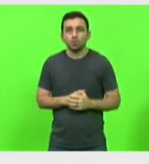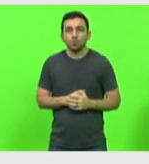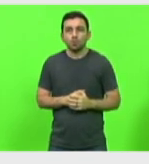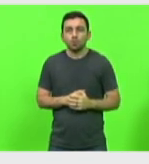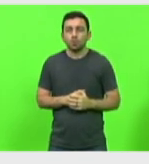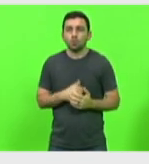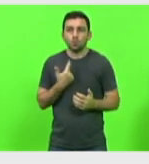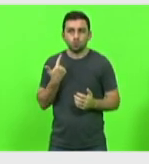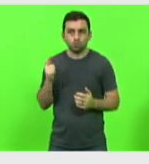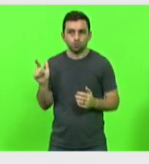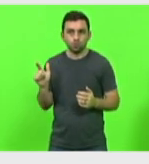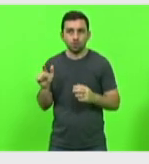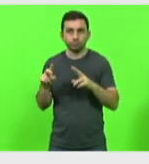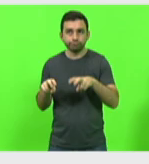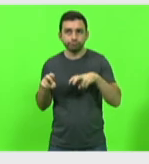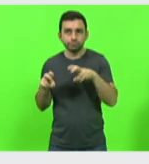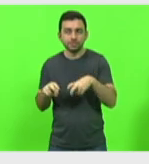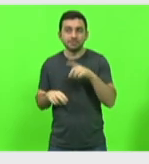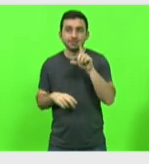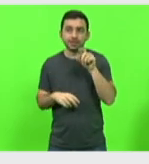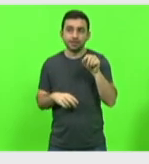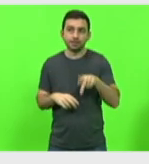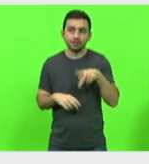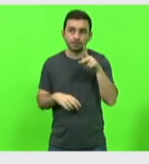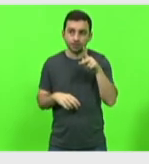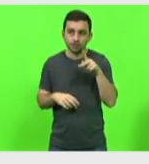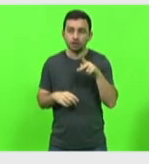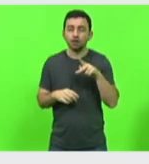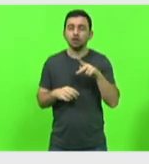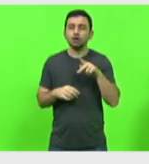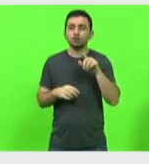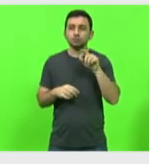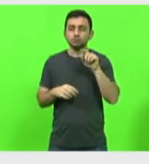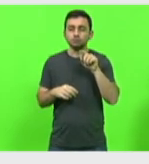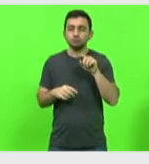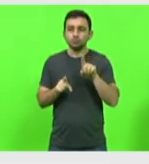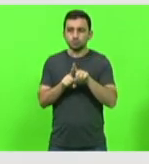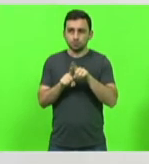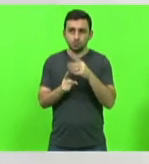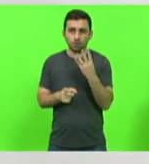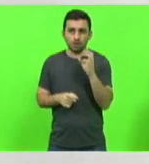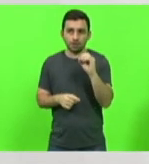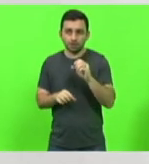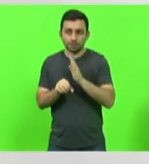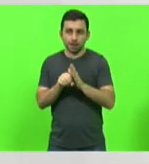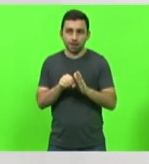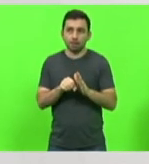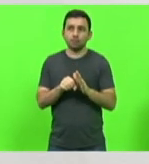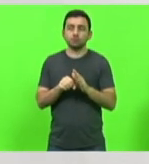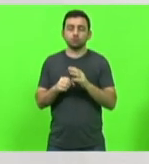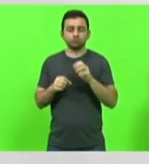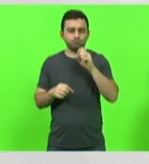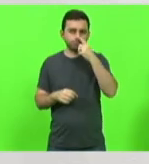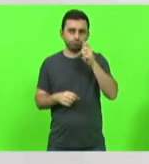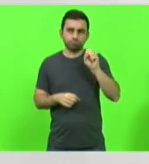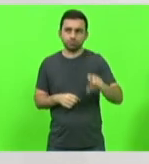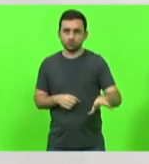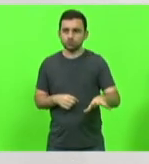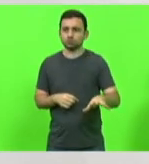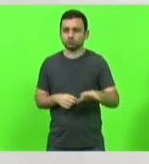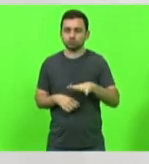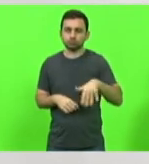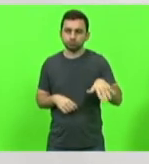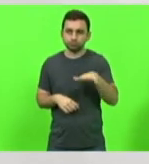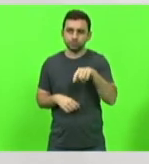produtor, agricultor, tem 100 quilos de queijo e 40 quilos de salame jogados fora em Santa Catarina. Essas